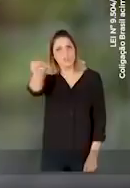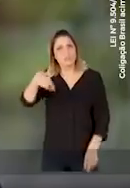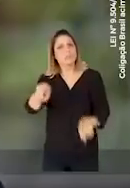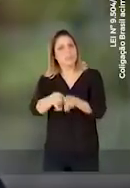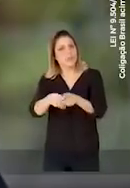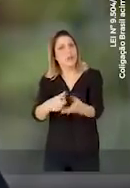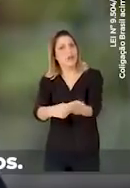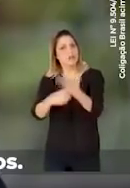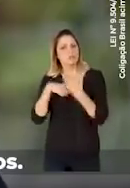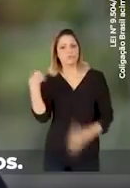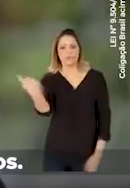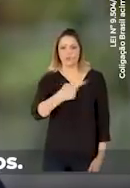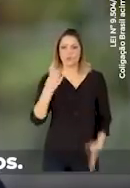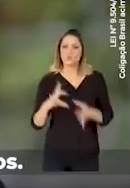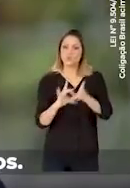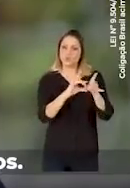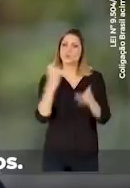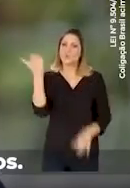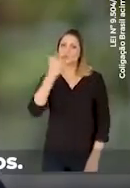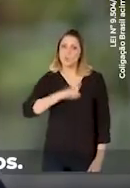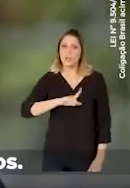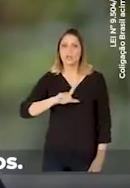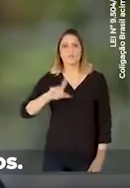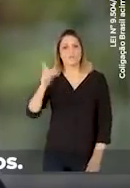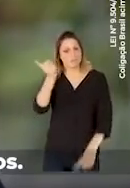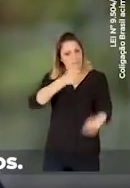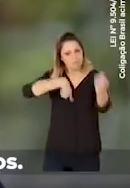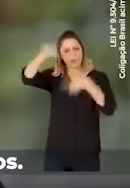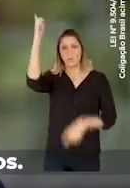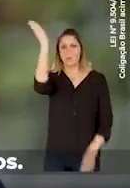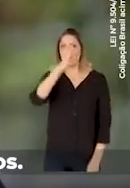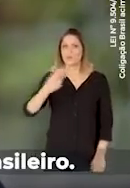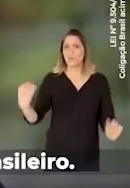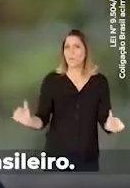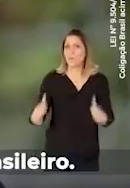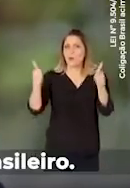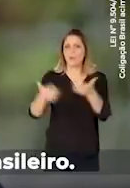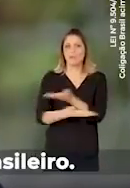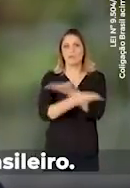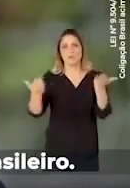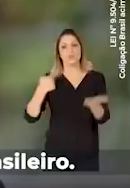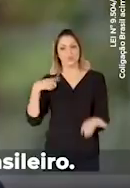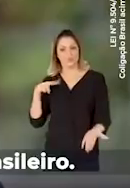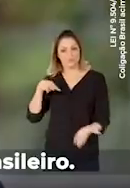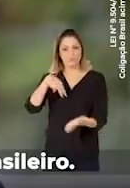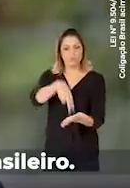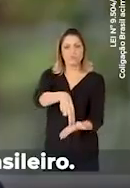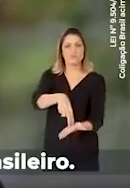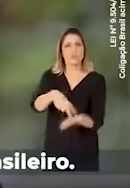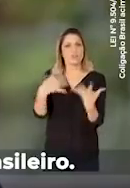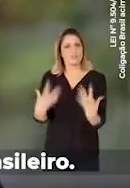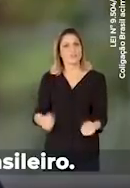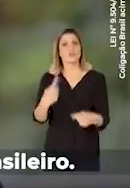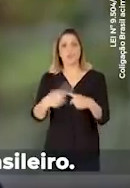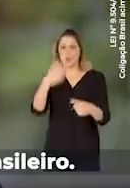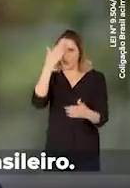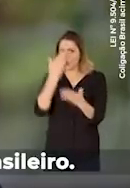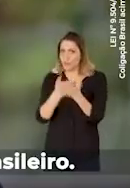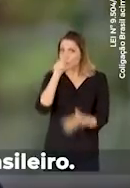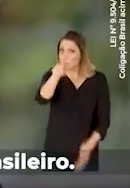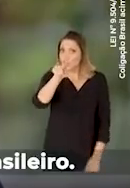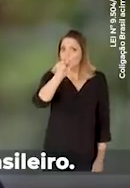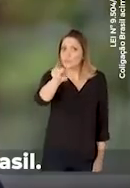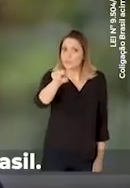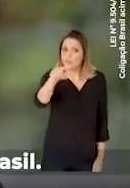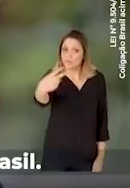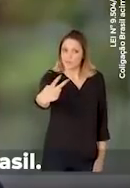que são vocês, nós temos como fazer um Brasil melhor para todos. Estou aqui nessa missão porque acredito em você,